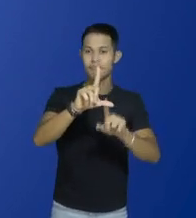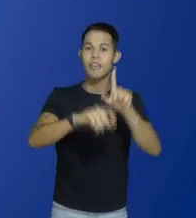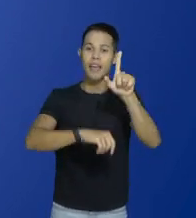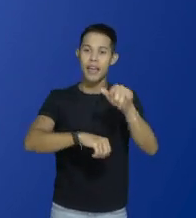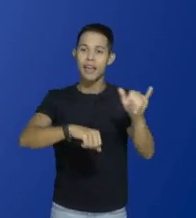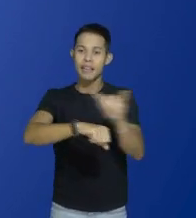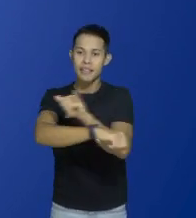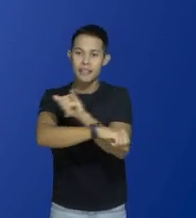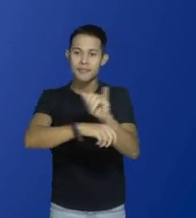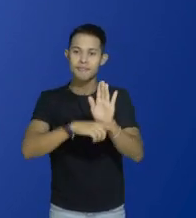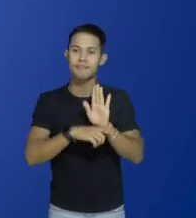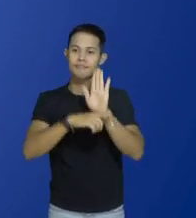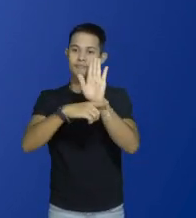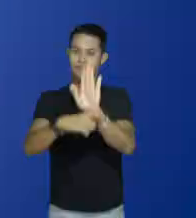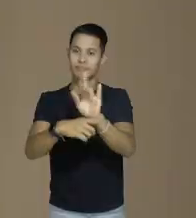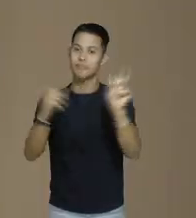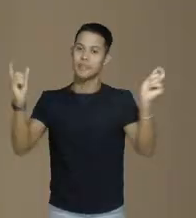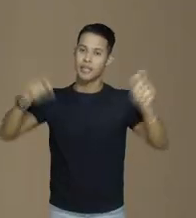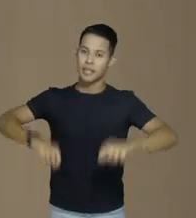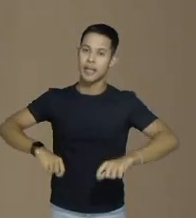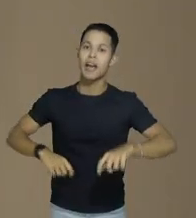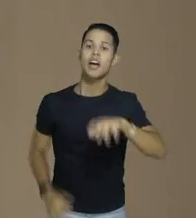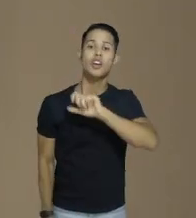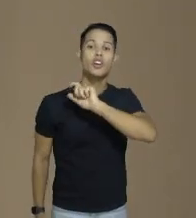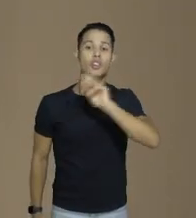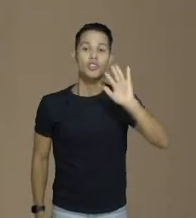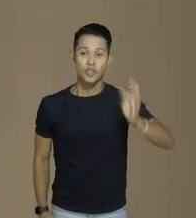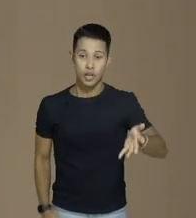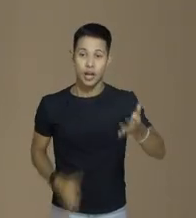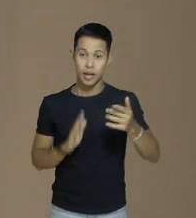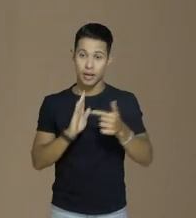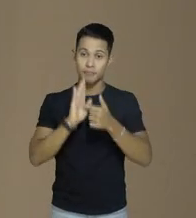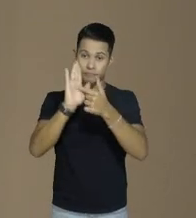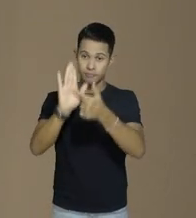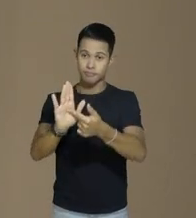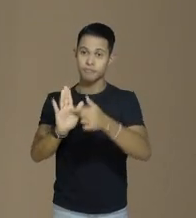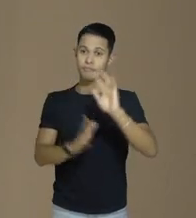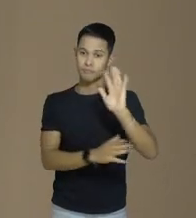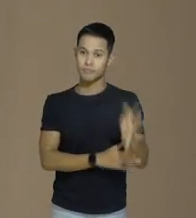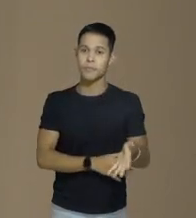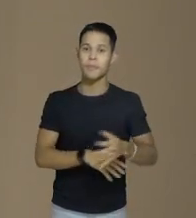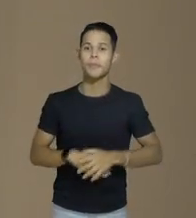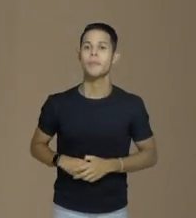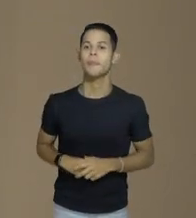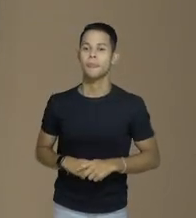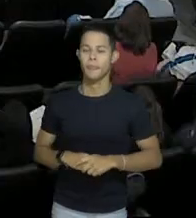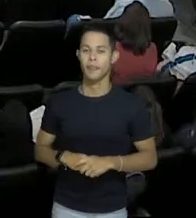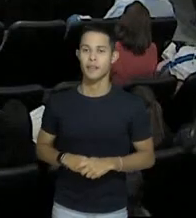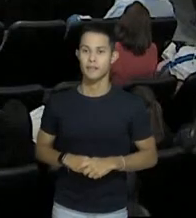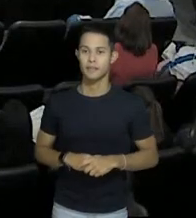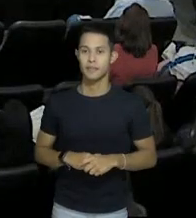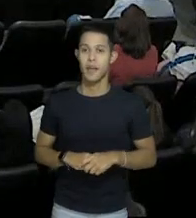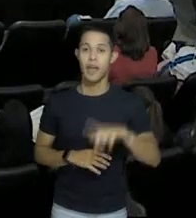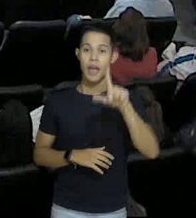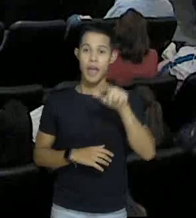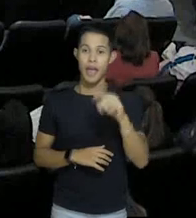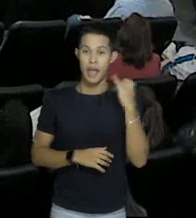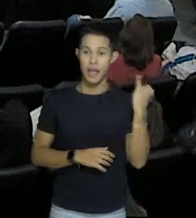que foram faladas já também da dislexia, eu vou falar um pouco do TDAH, tá? Uma coisa que é importante